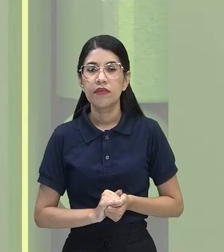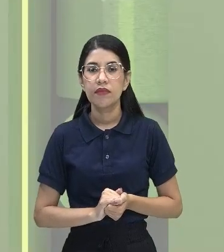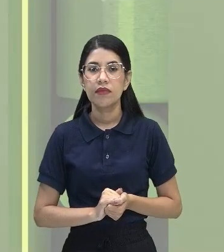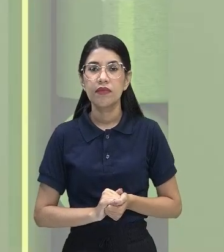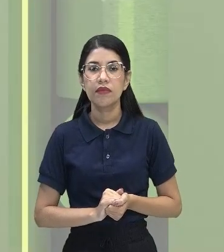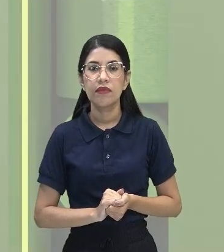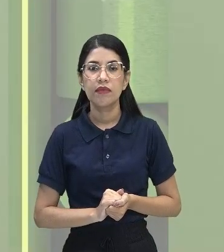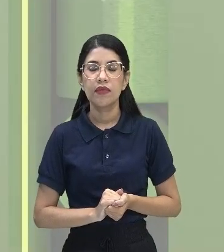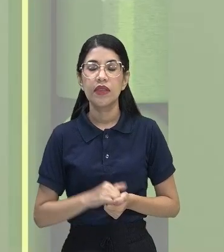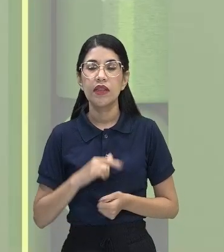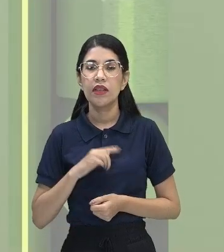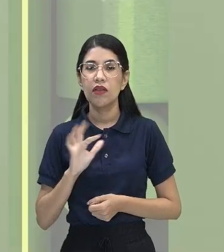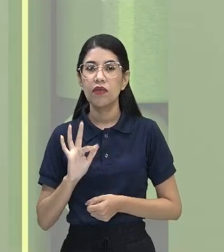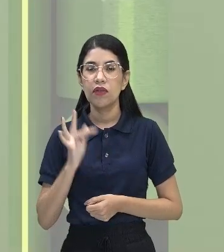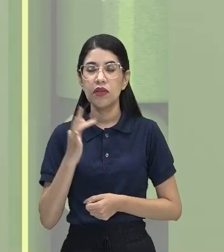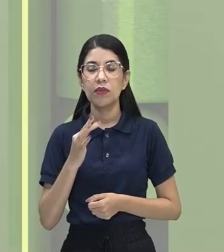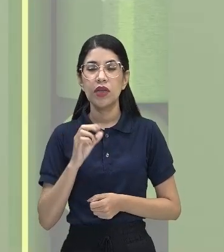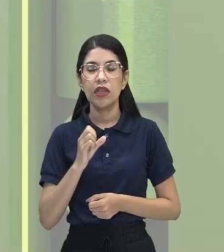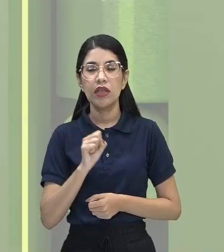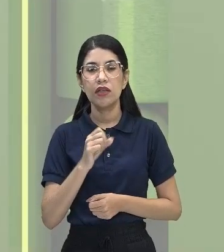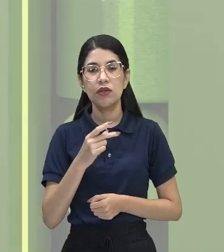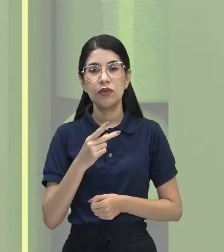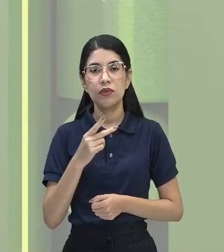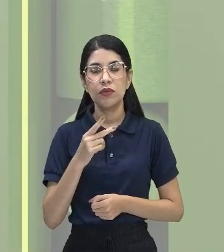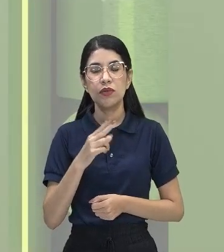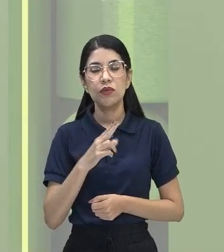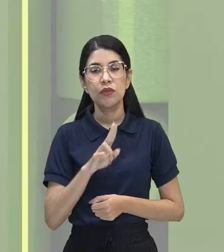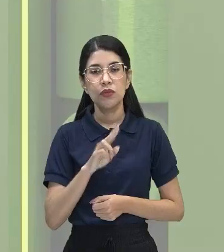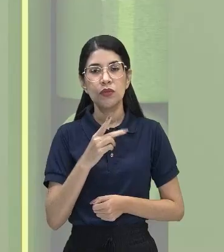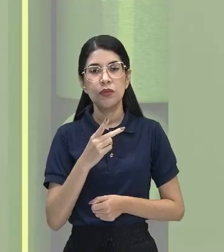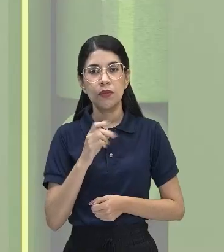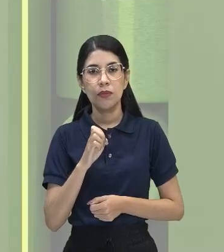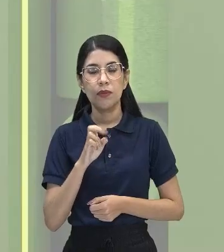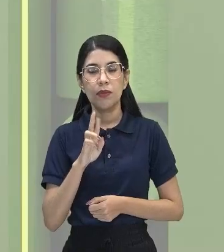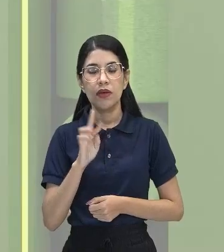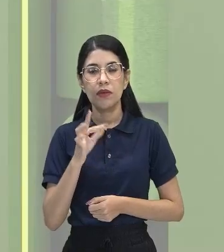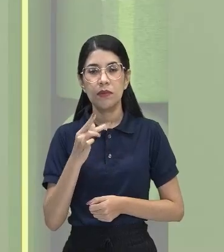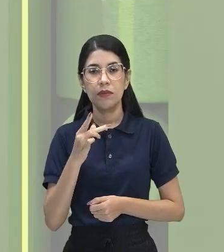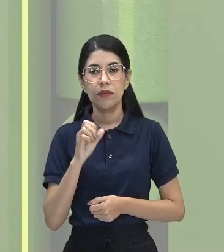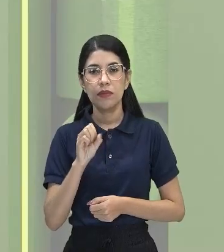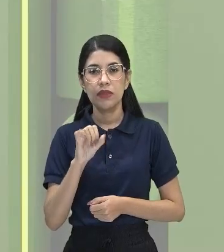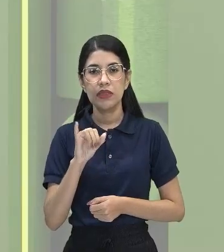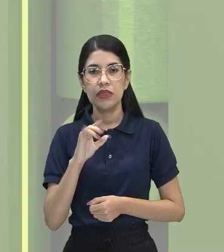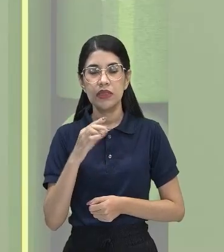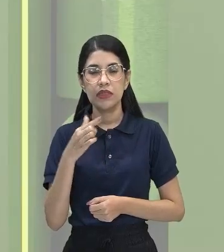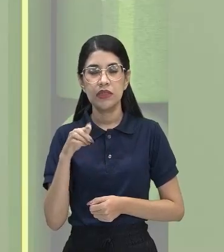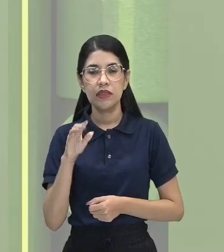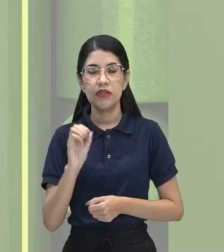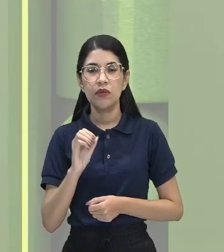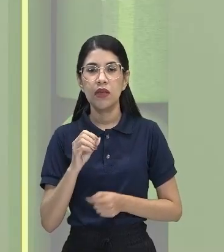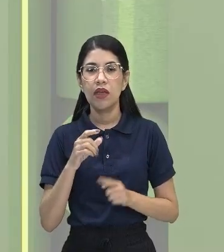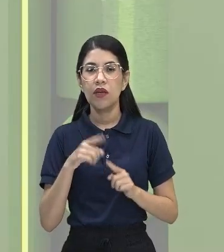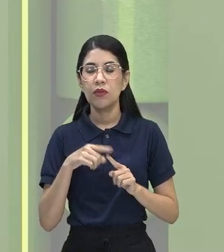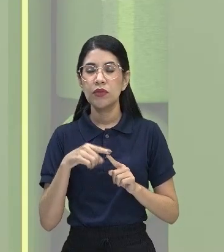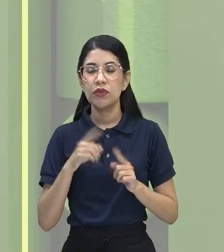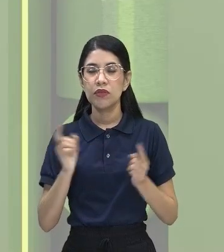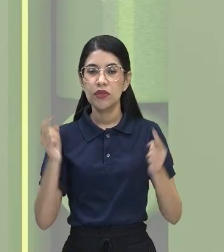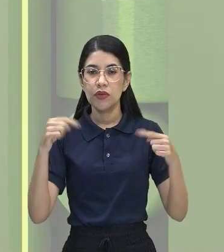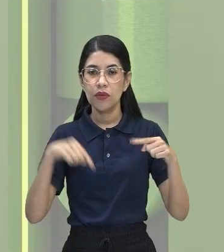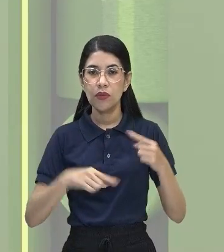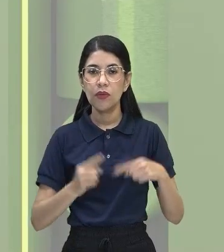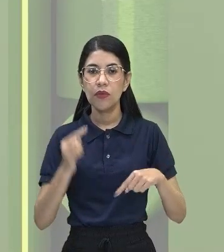temos o fenômeno da superposição ou interferência. É um fenômeno ondulatório que também ocorre com